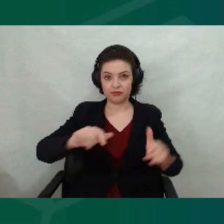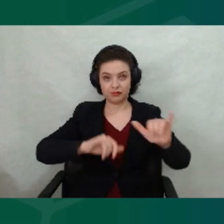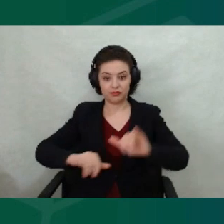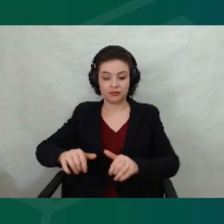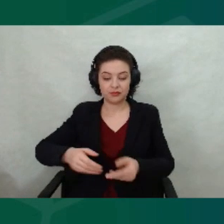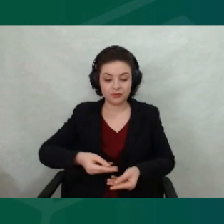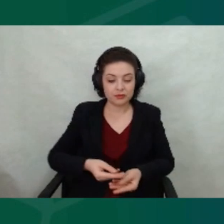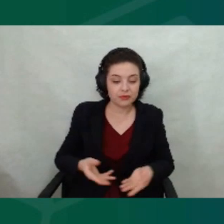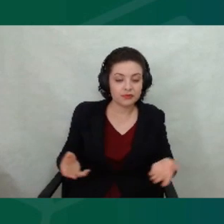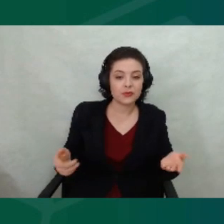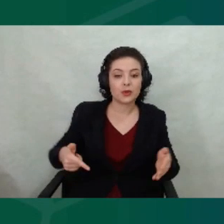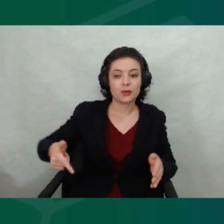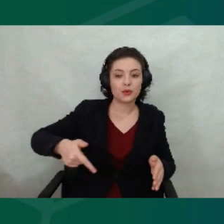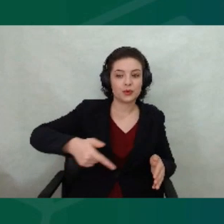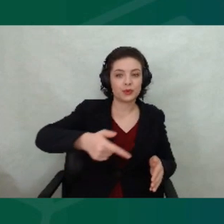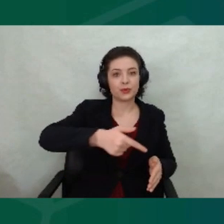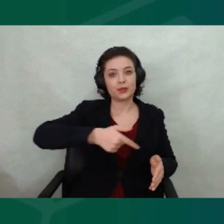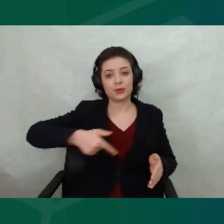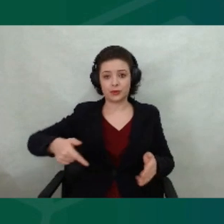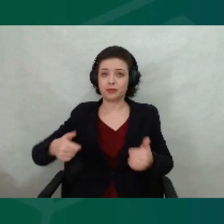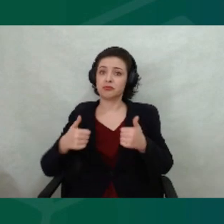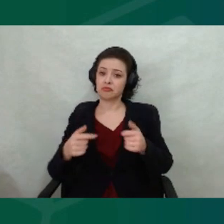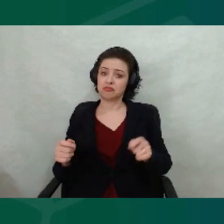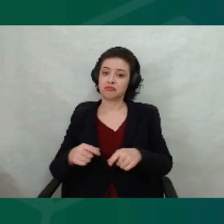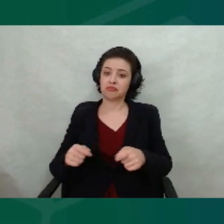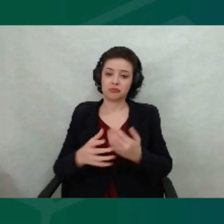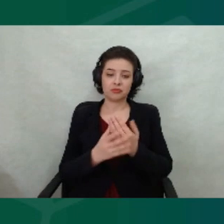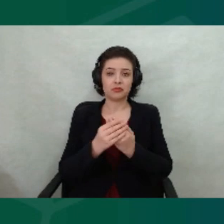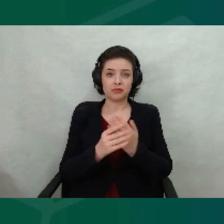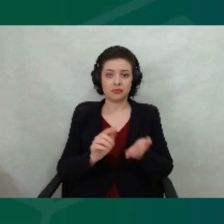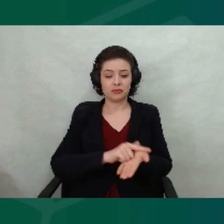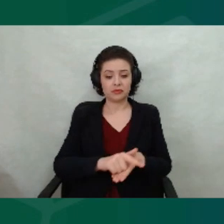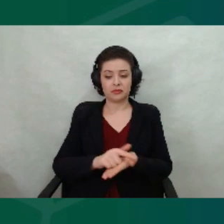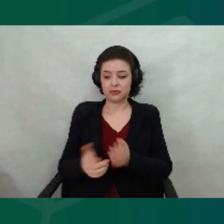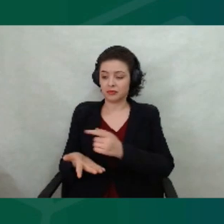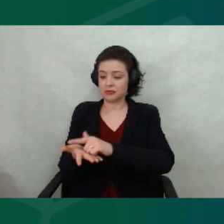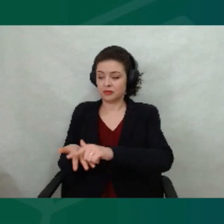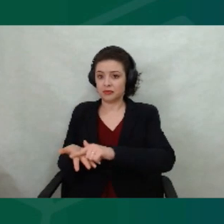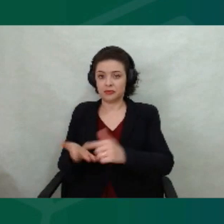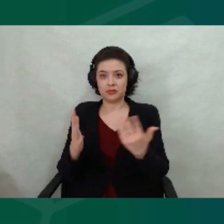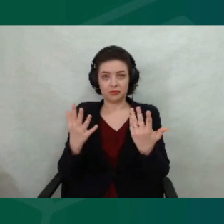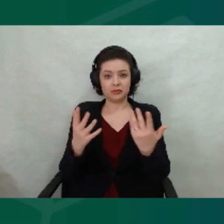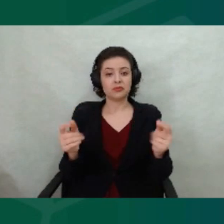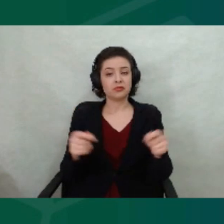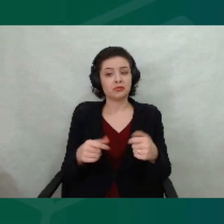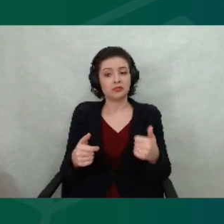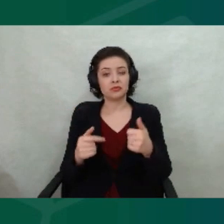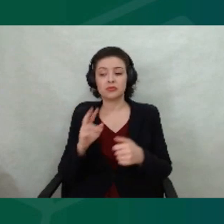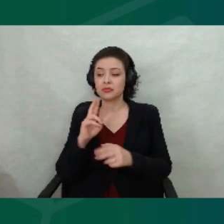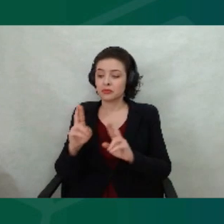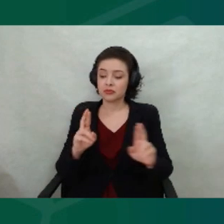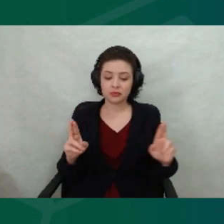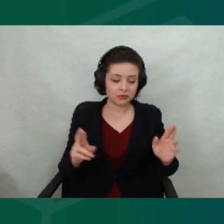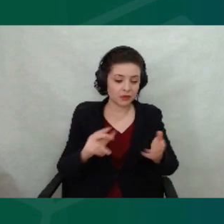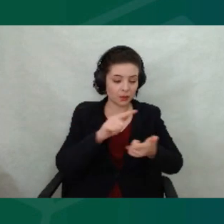foram suficientes e a higiene das mãos das equipes foi eficaz. Por quê? Os resultados eles foram negativos